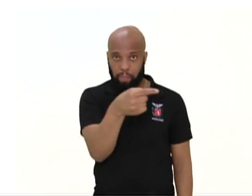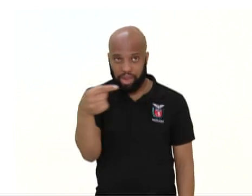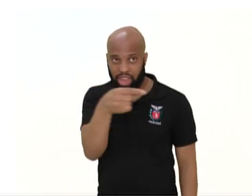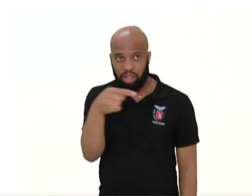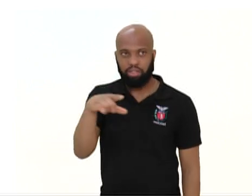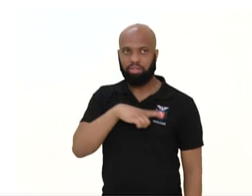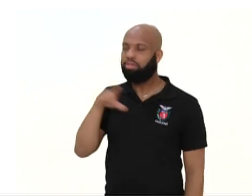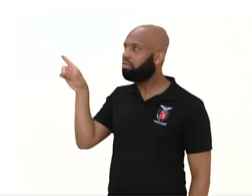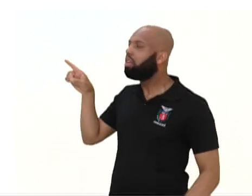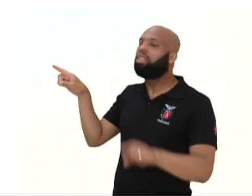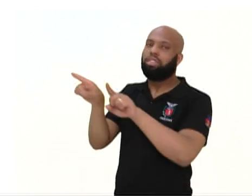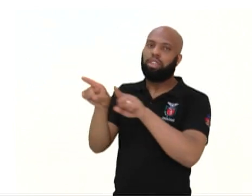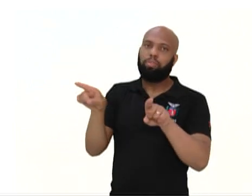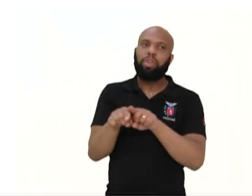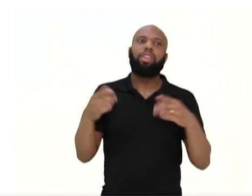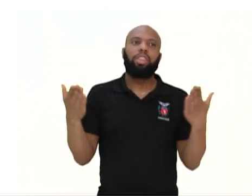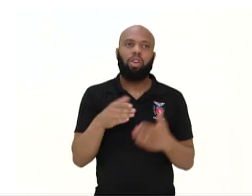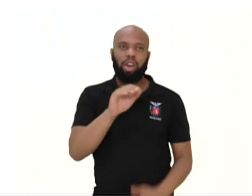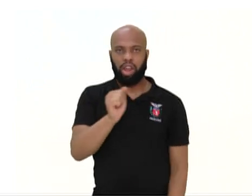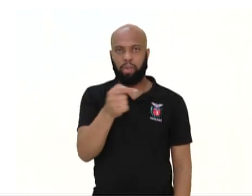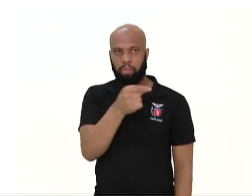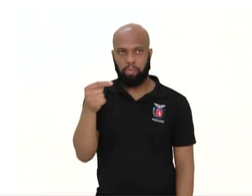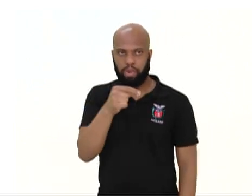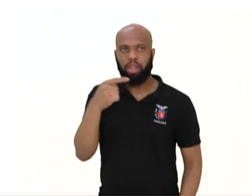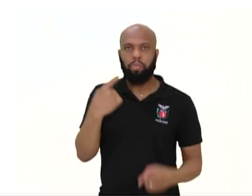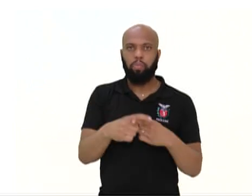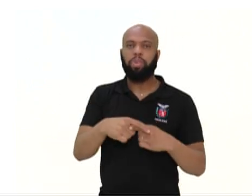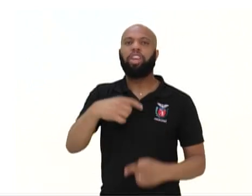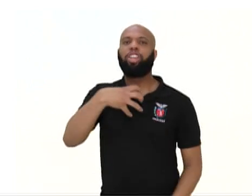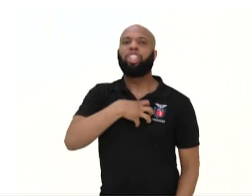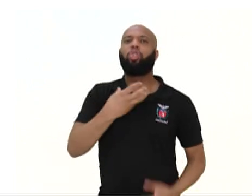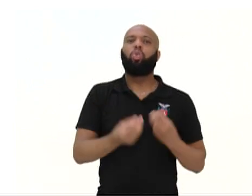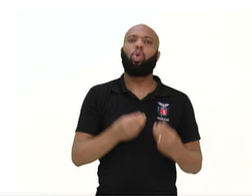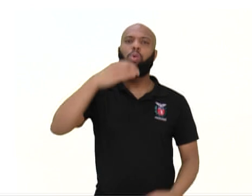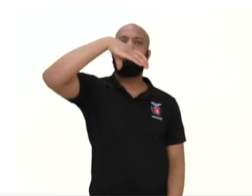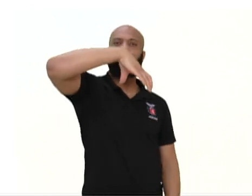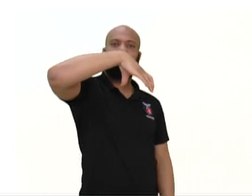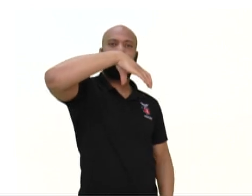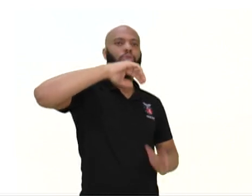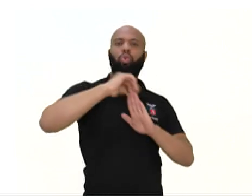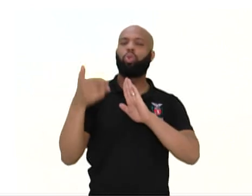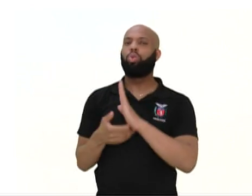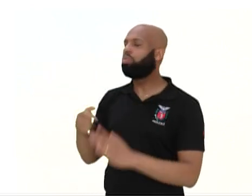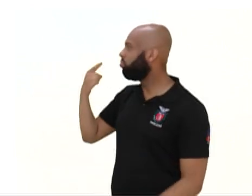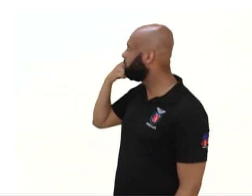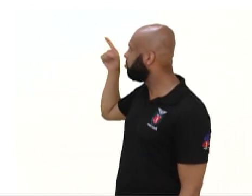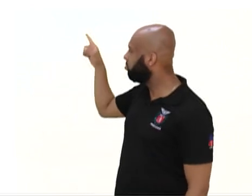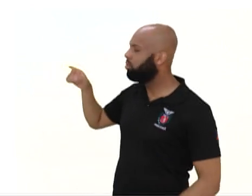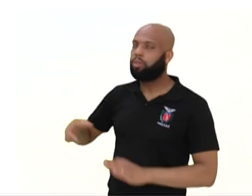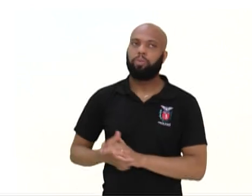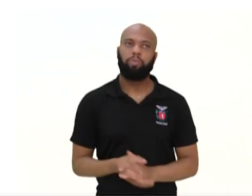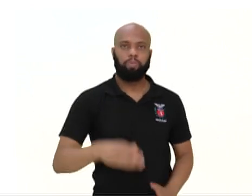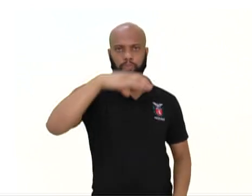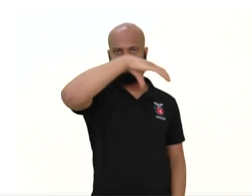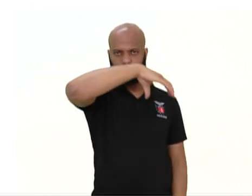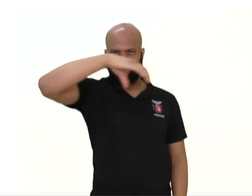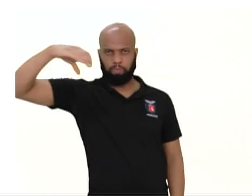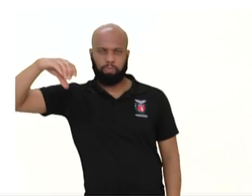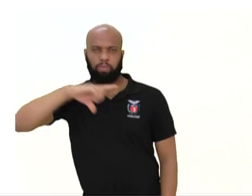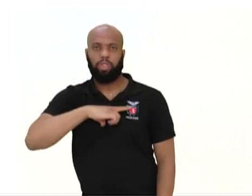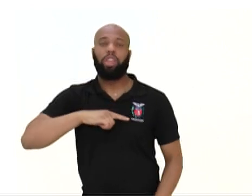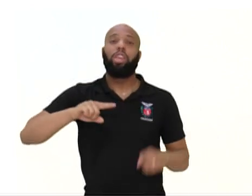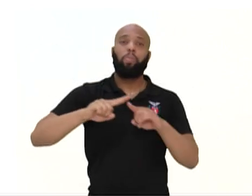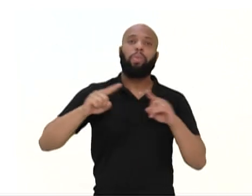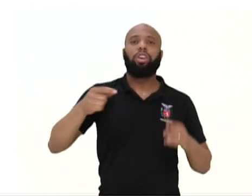três casos daqui tem o A negativo, porque nos 3 casos o gráfico está com a concavidade voltada para baixo. E de novo a